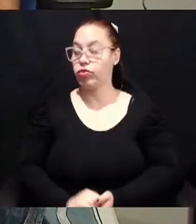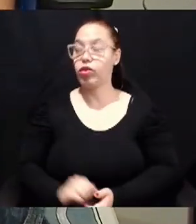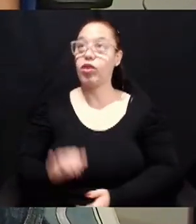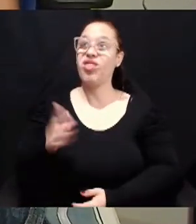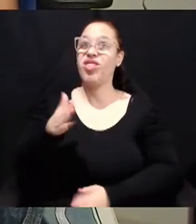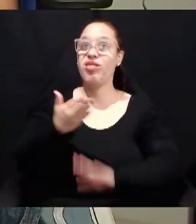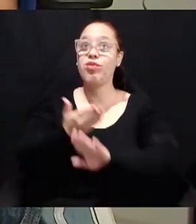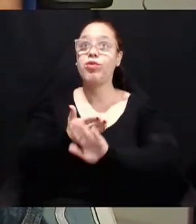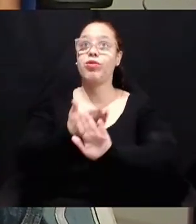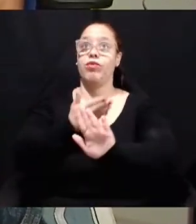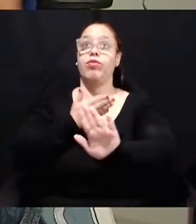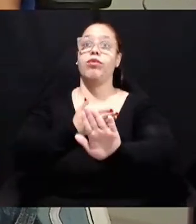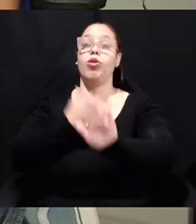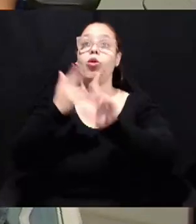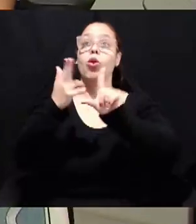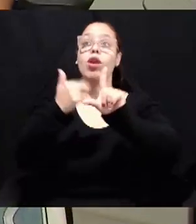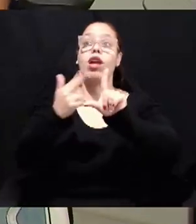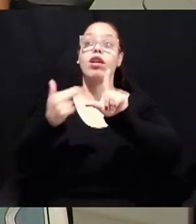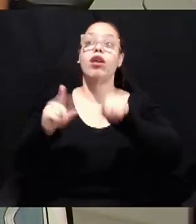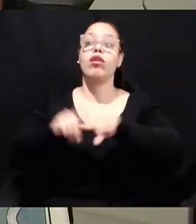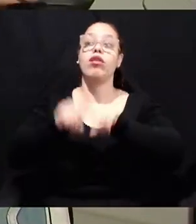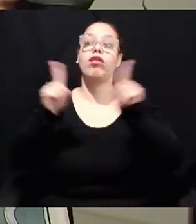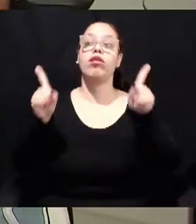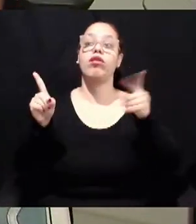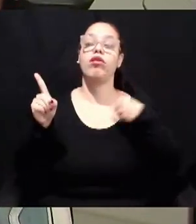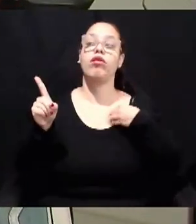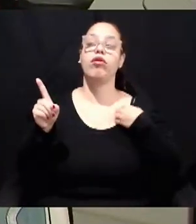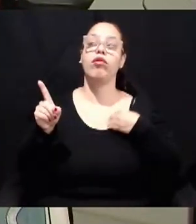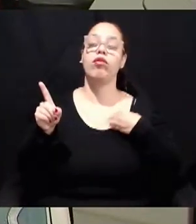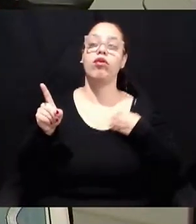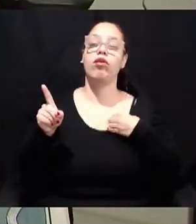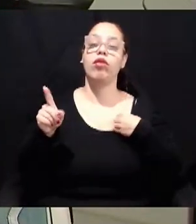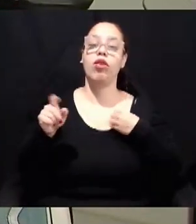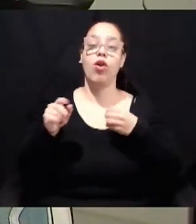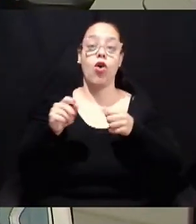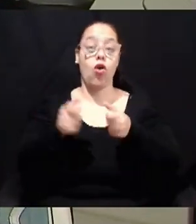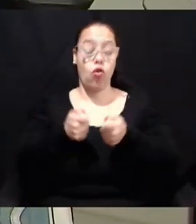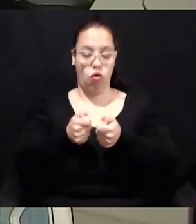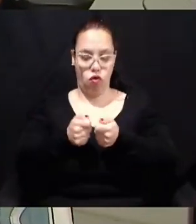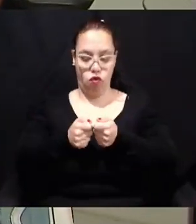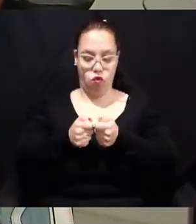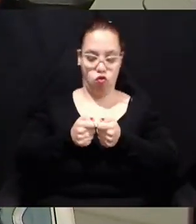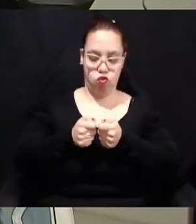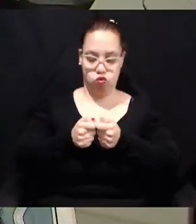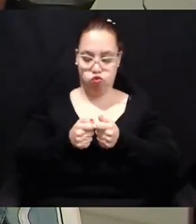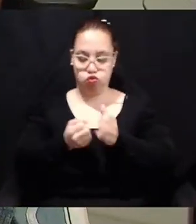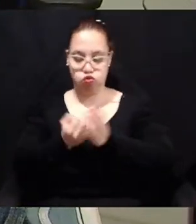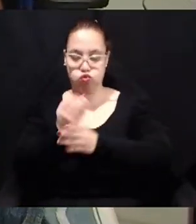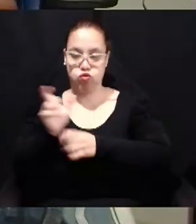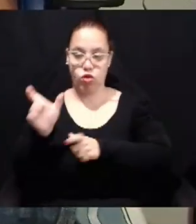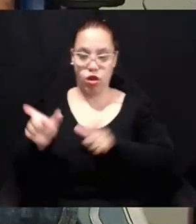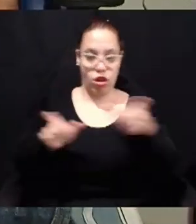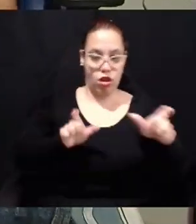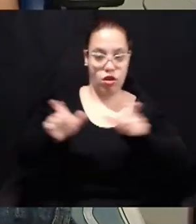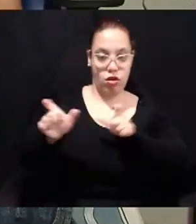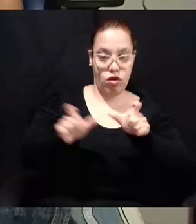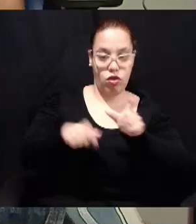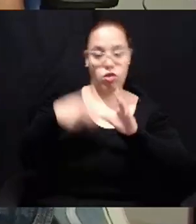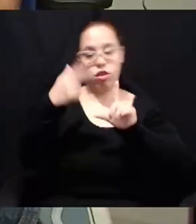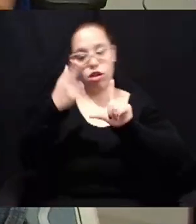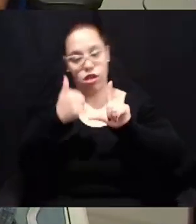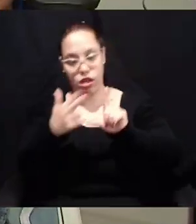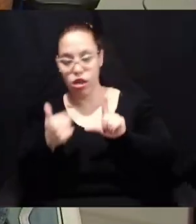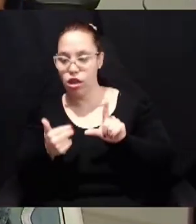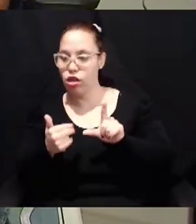dos desenhos, mas mesmo essa época que eu ficava lá fazendo jogos, eu tava criando personagens de alguma forma, ou desenhando, né?